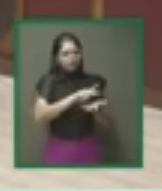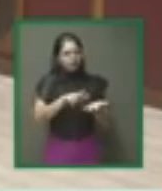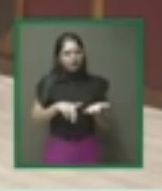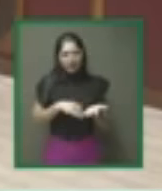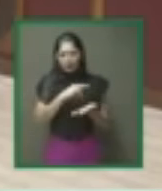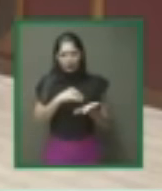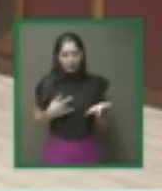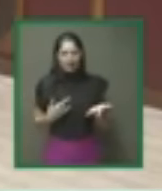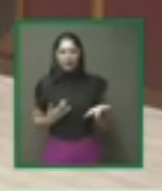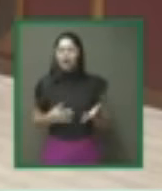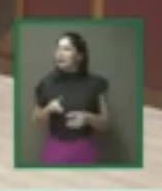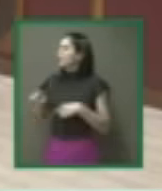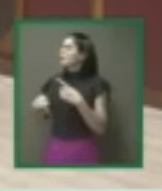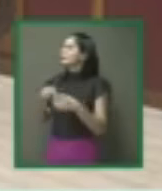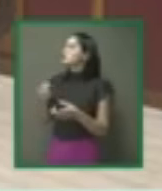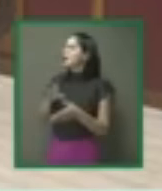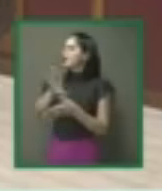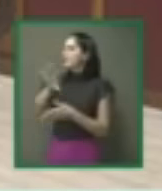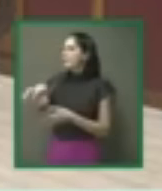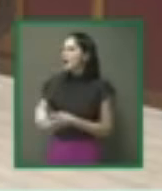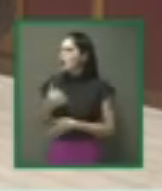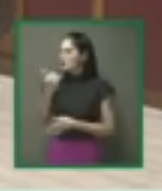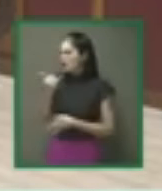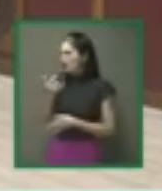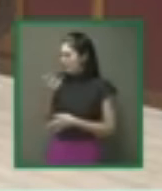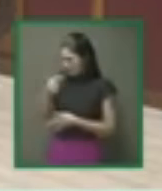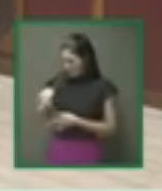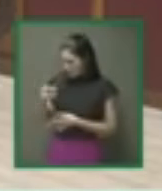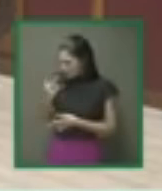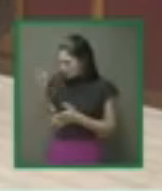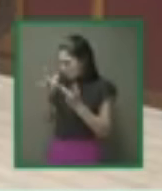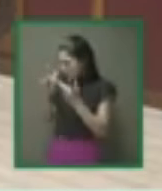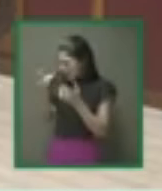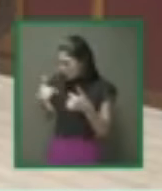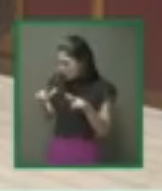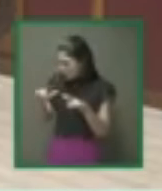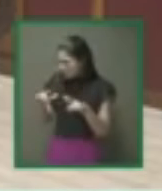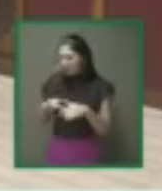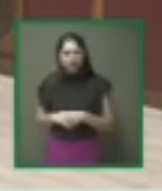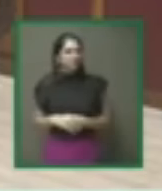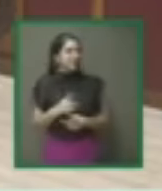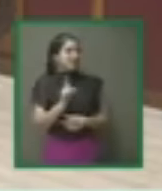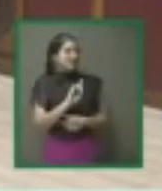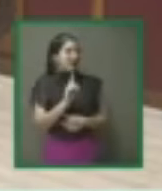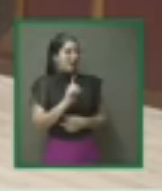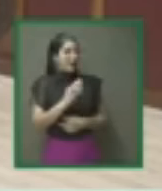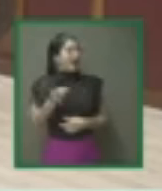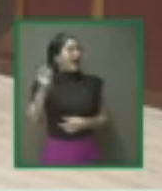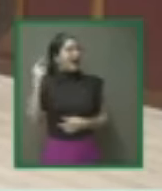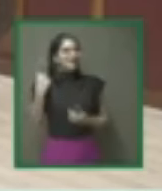que ele furtou esse celular, vocês não tiveram mais relação? Não, a gente já nem